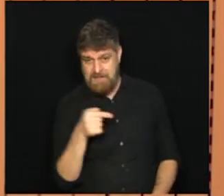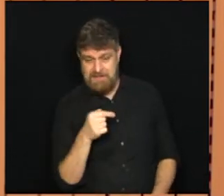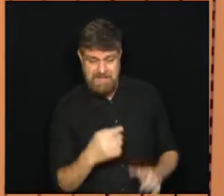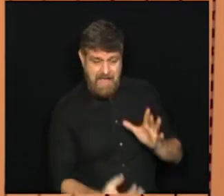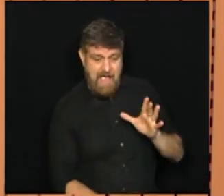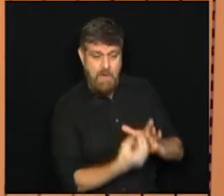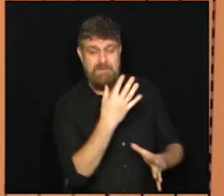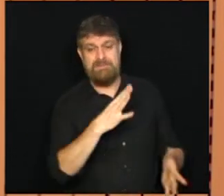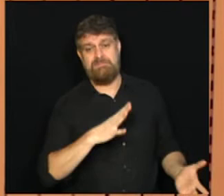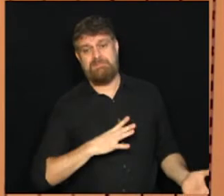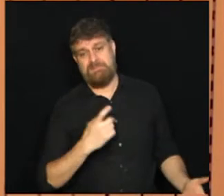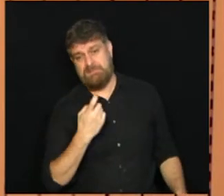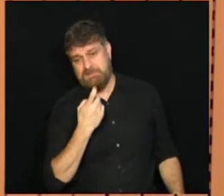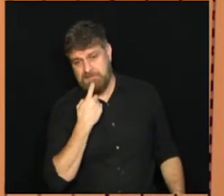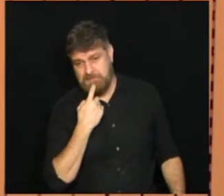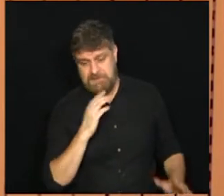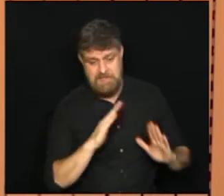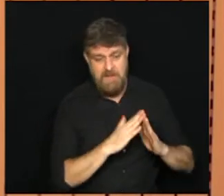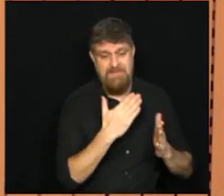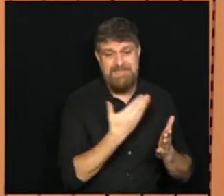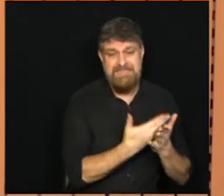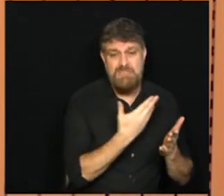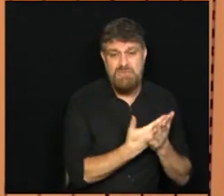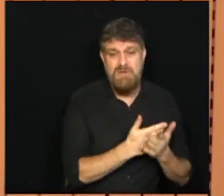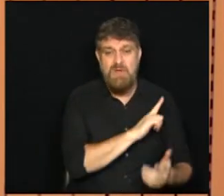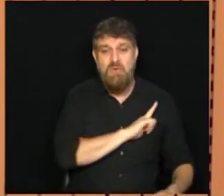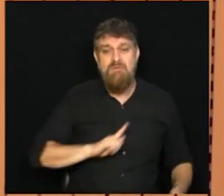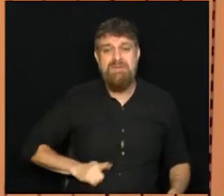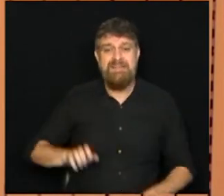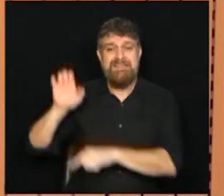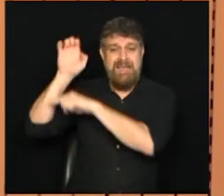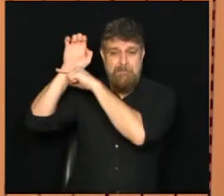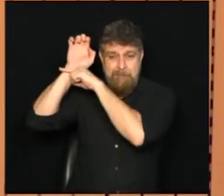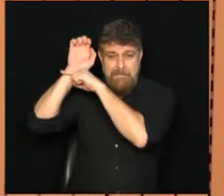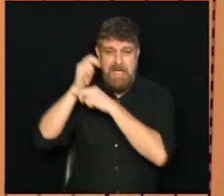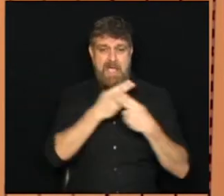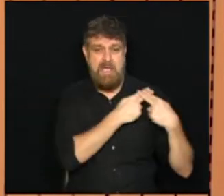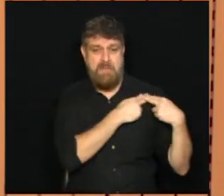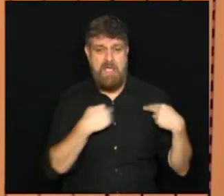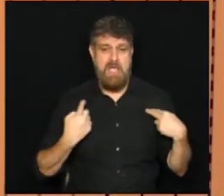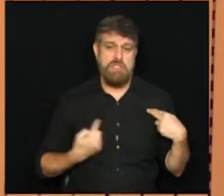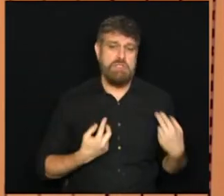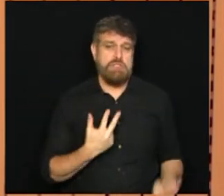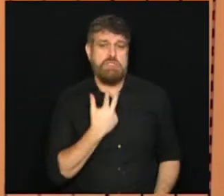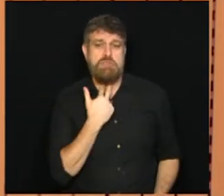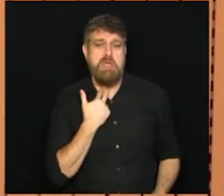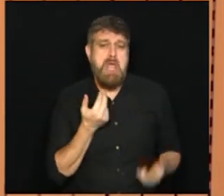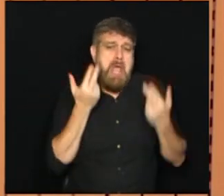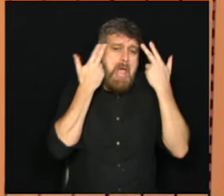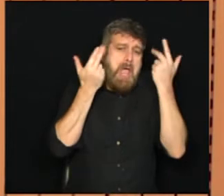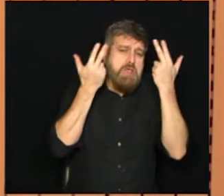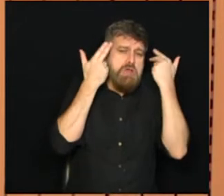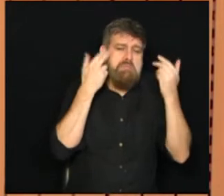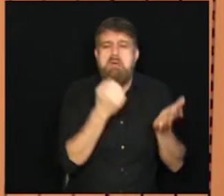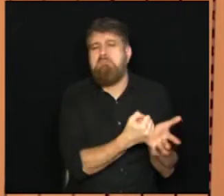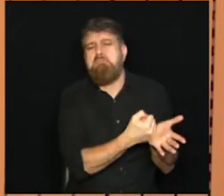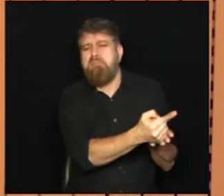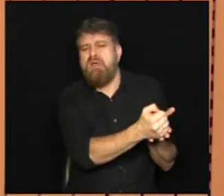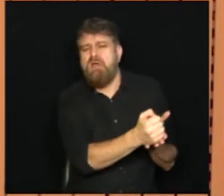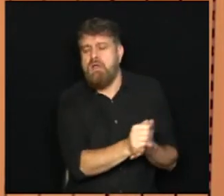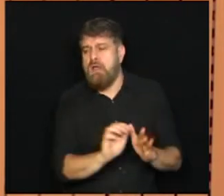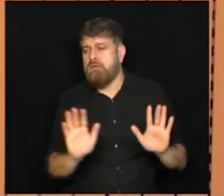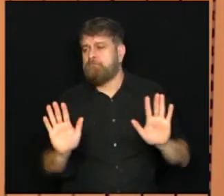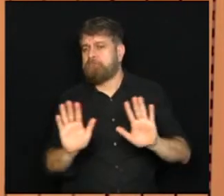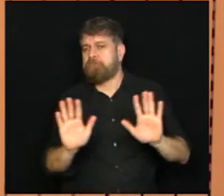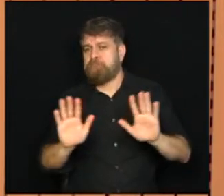município de Campinas, mas é uma escola estadual, então a gente não pode simplesmente deixar que isso passe, né? A